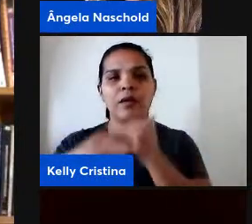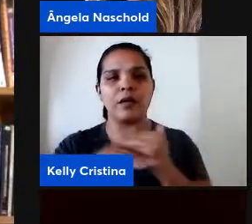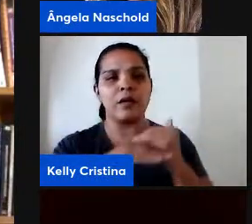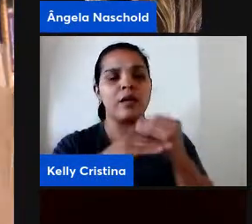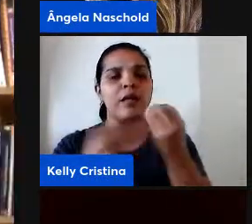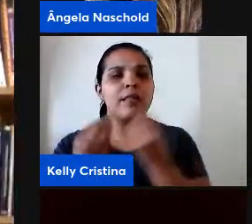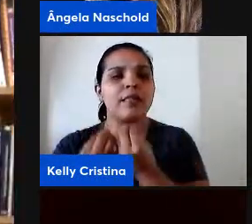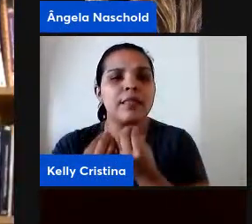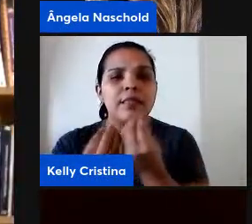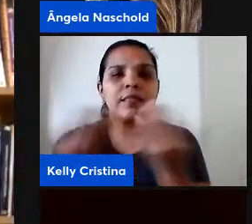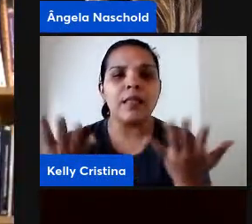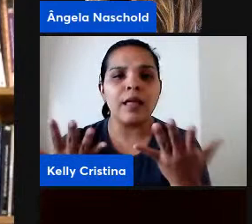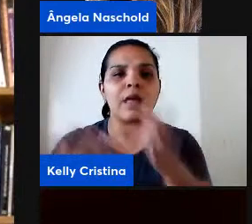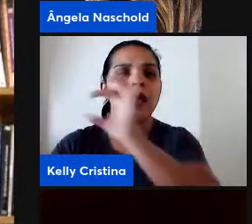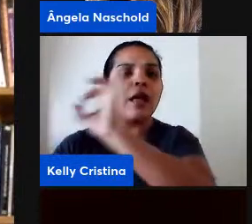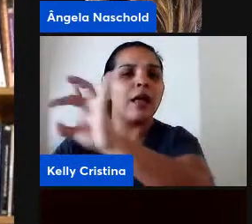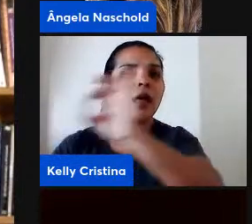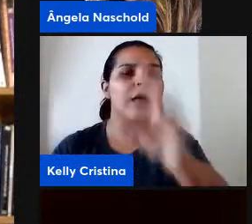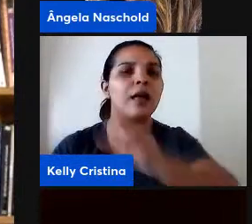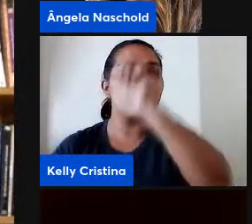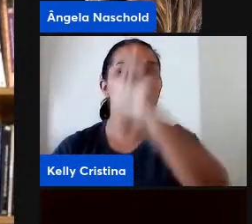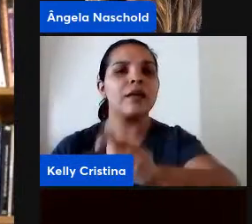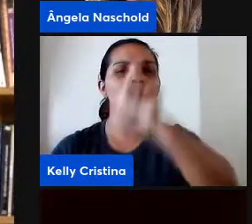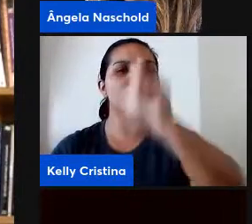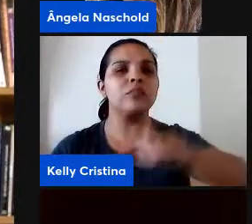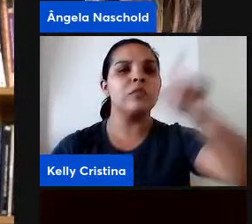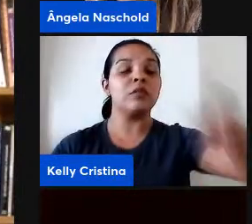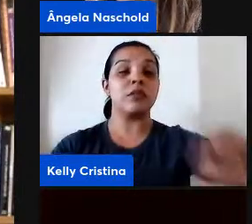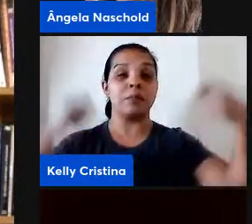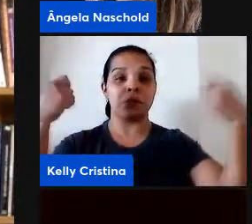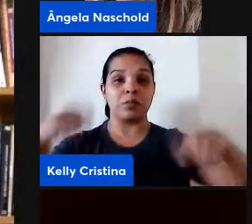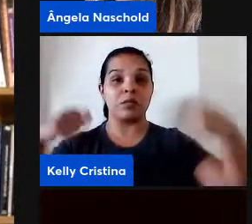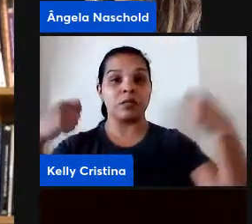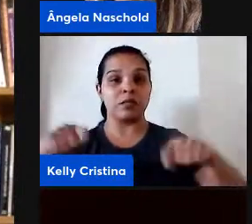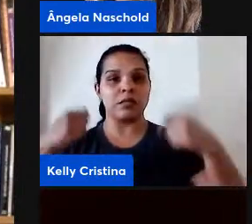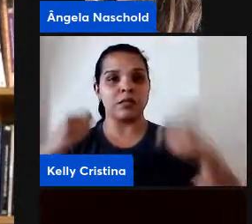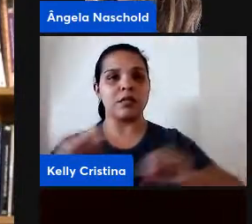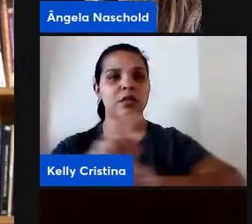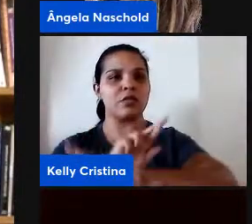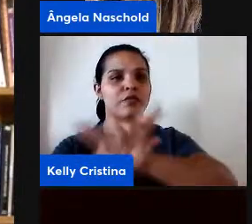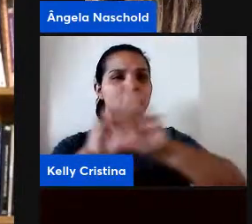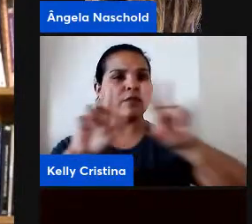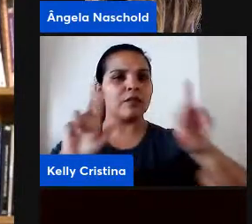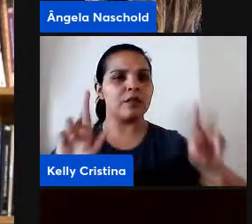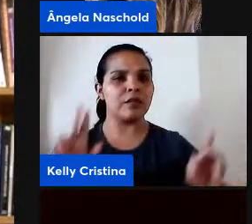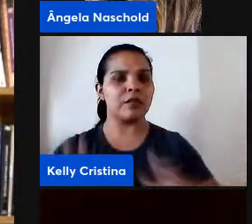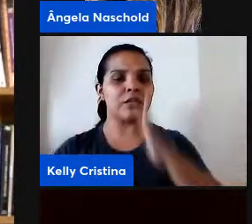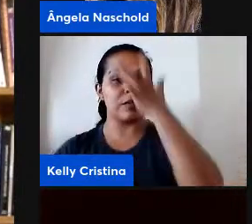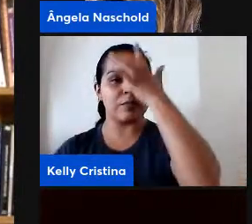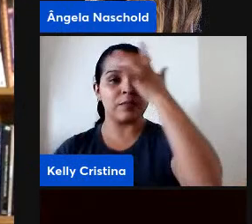um aquilo que ele precisa para essas as diferentes pessoas e as